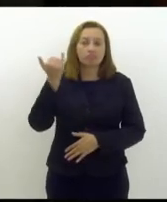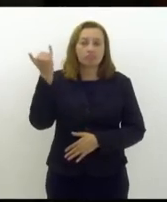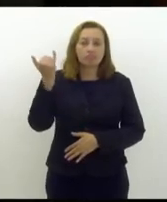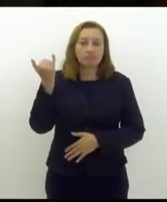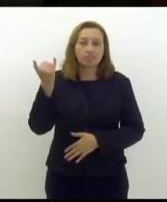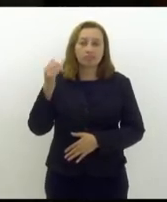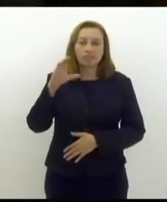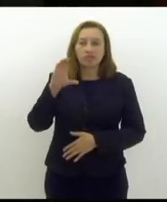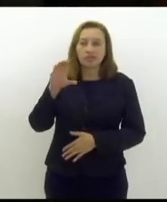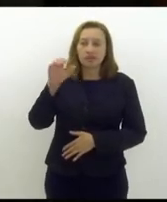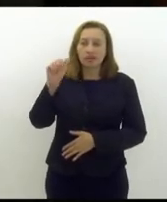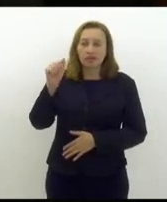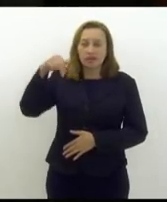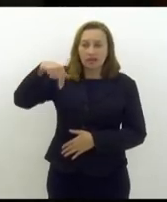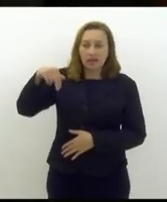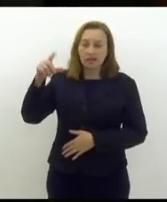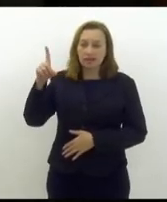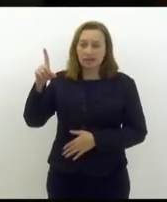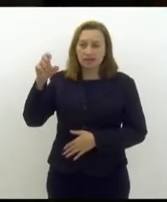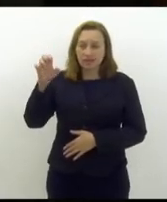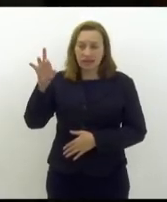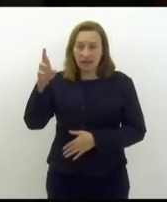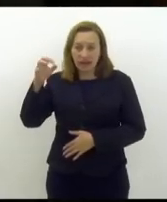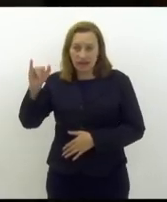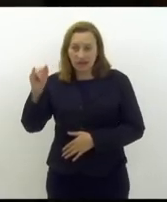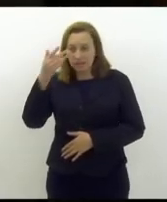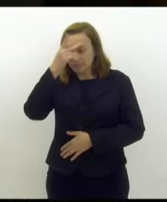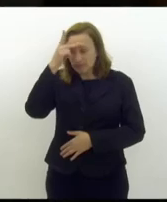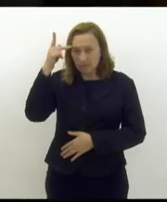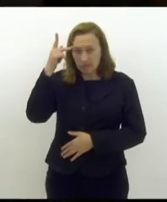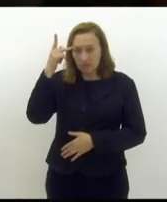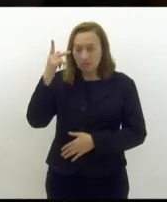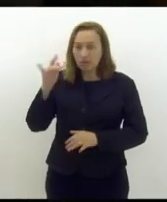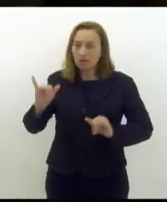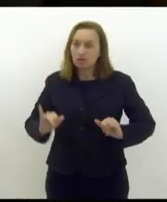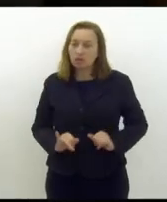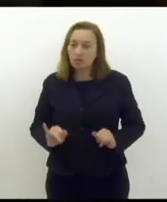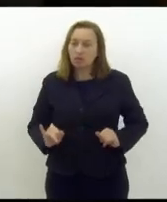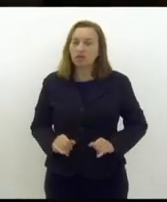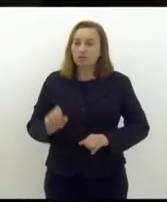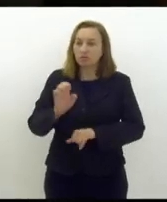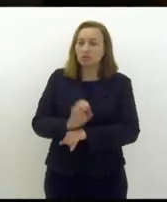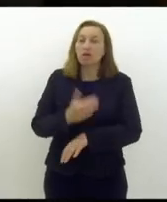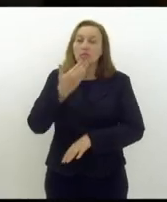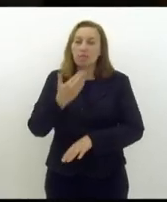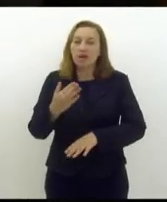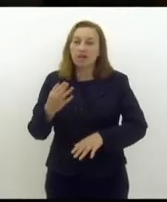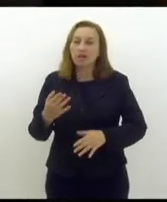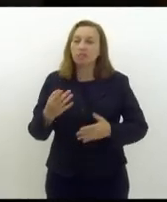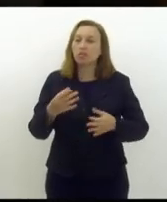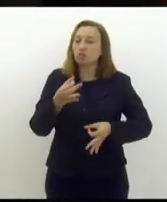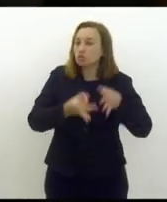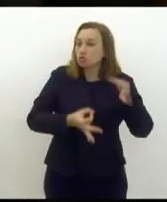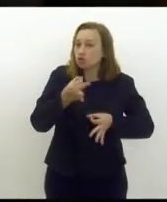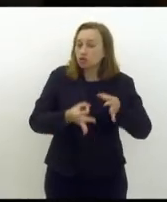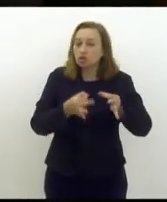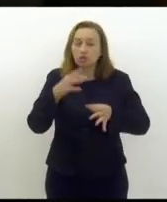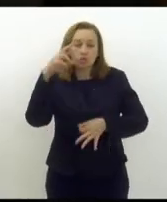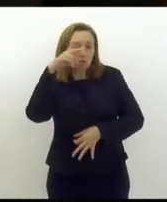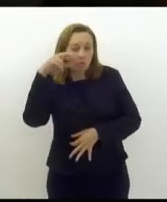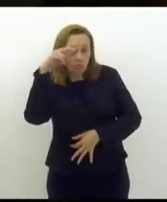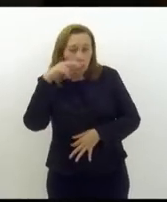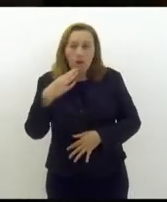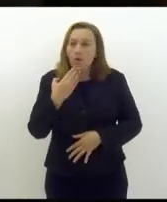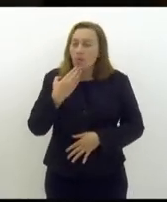Candelária de familiares de vítimas da violência do estado que hoje Pedem por Justiça Pedem por investigação